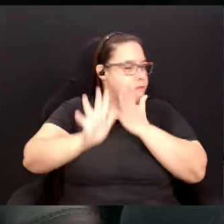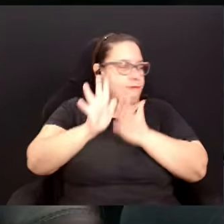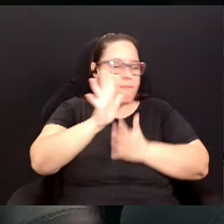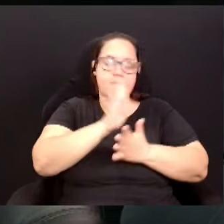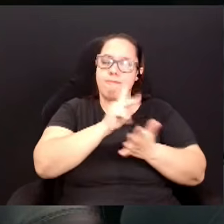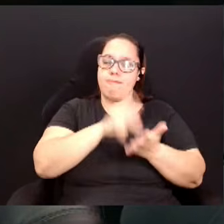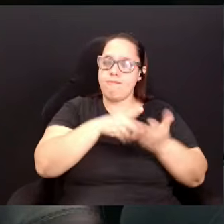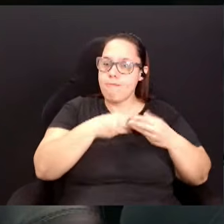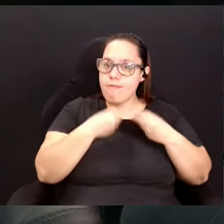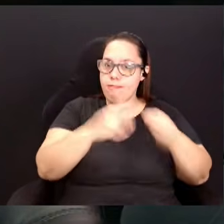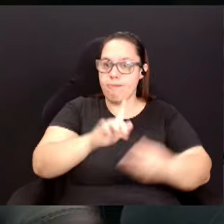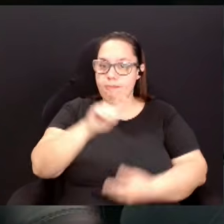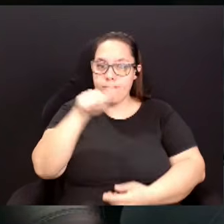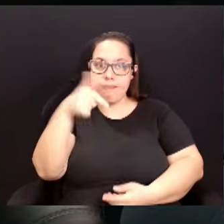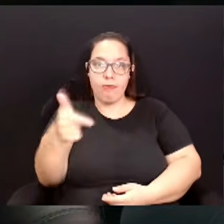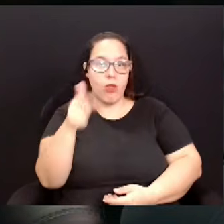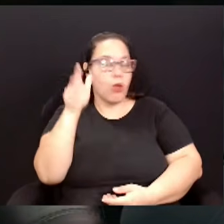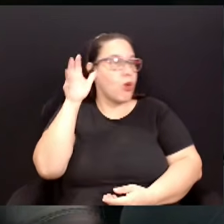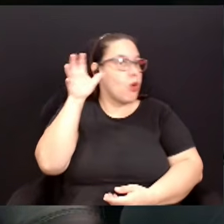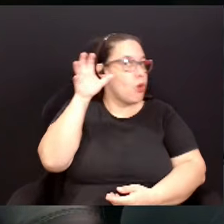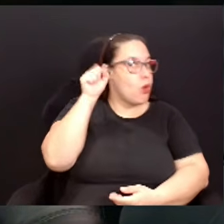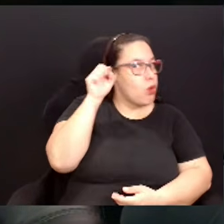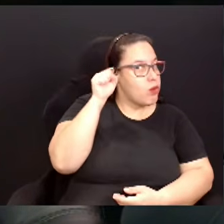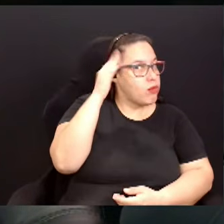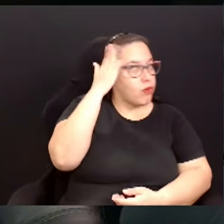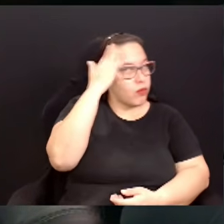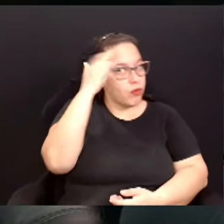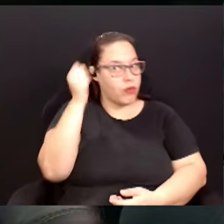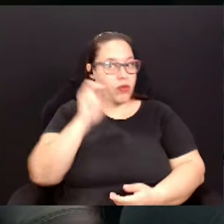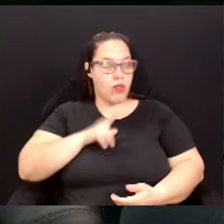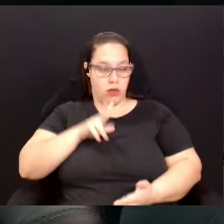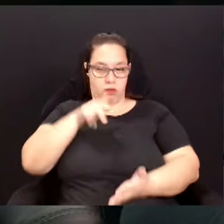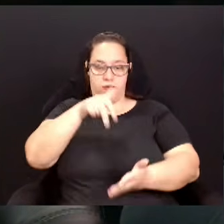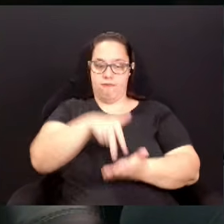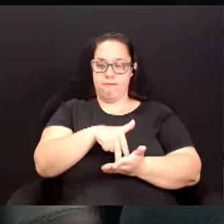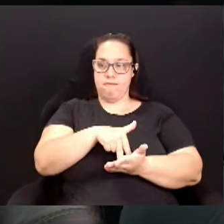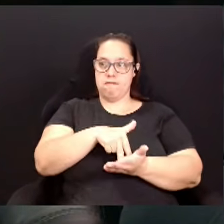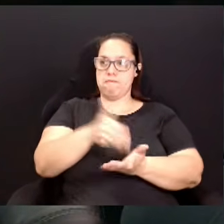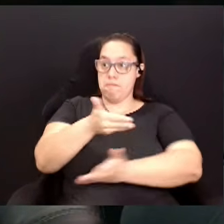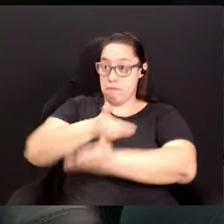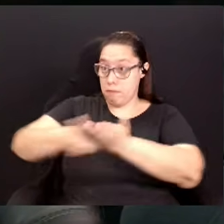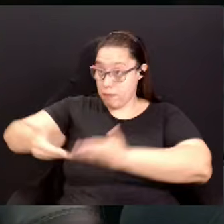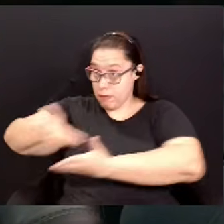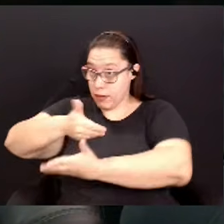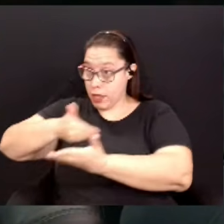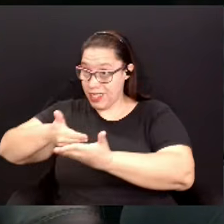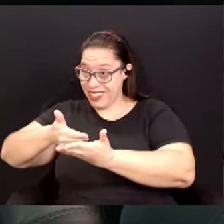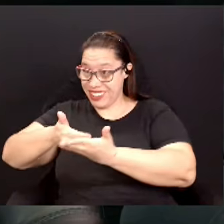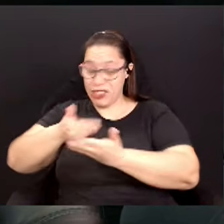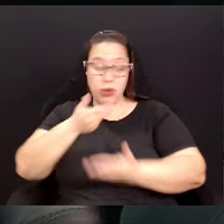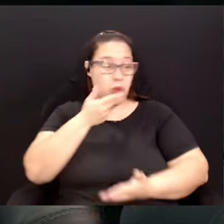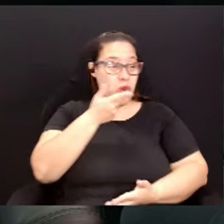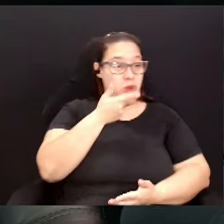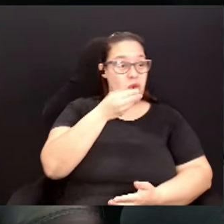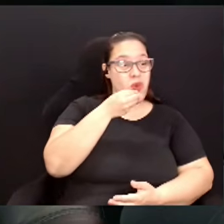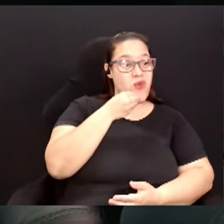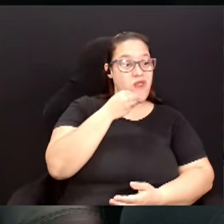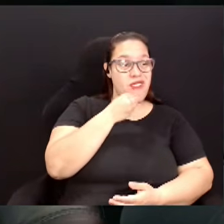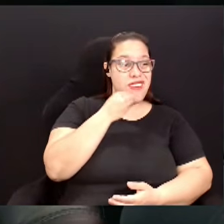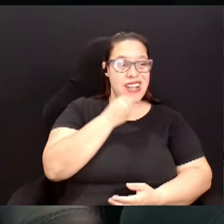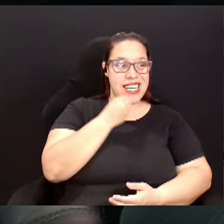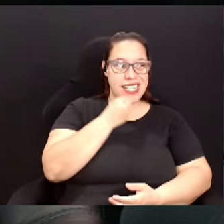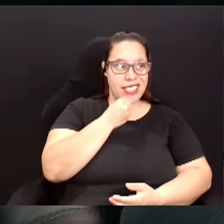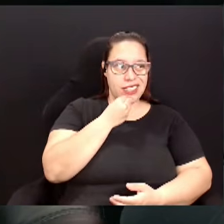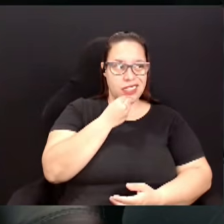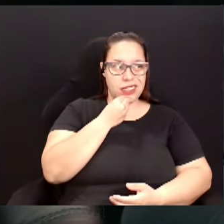outro um ouvir, sabe? Eu estar ali, participar. Então, quando eu falho para isso, porque muitos fatores, eu posso